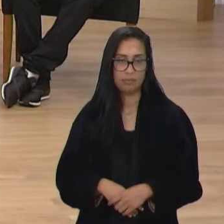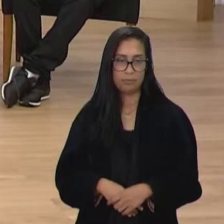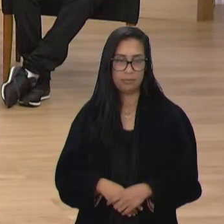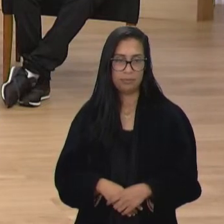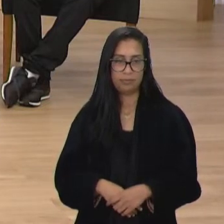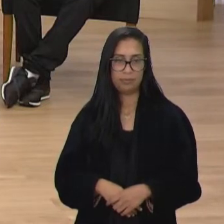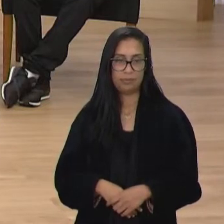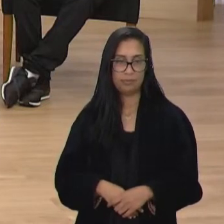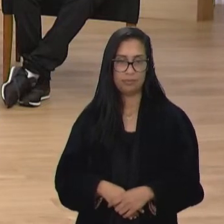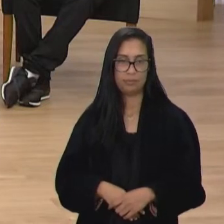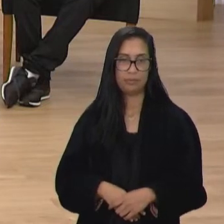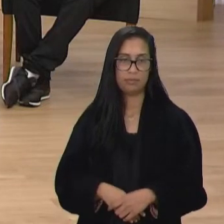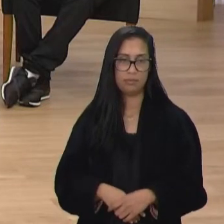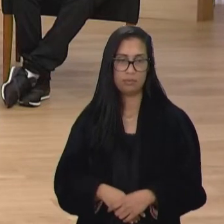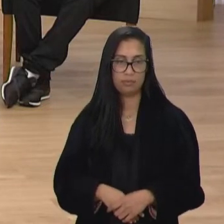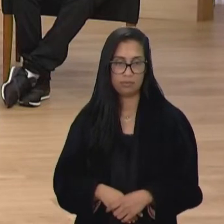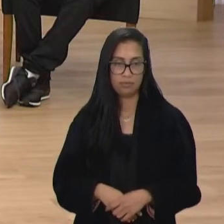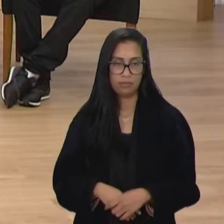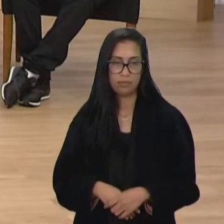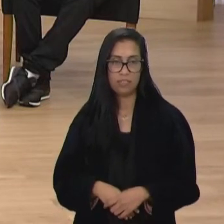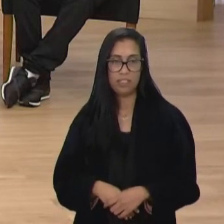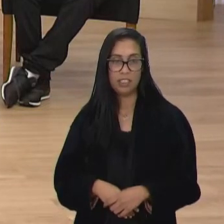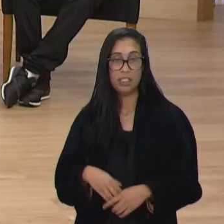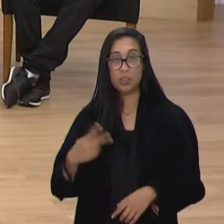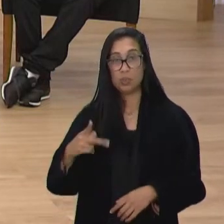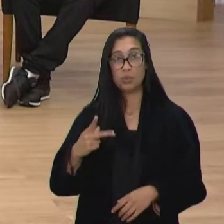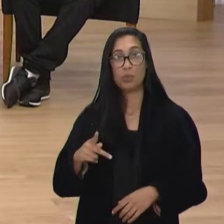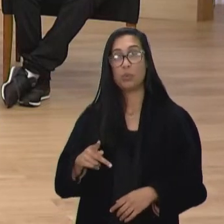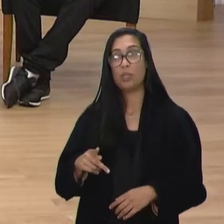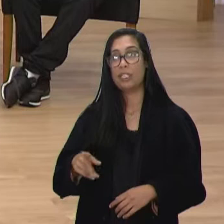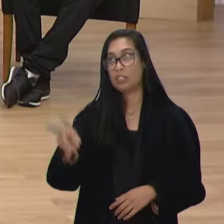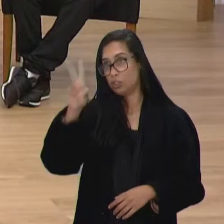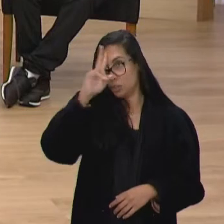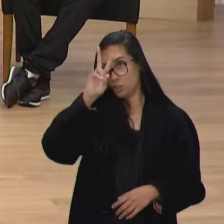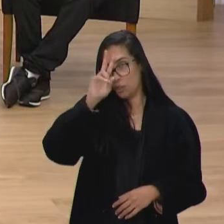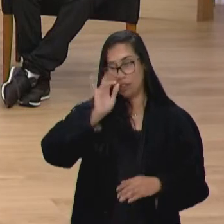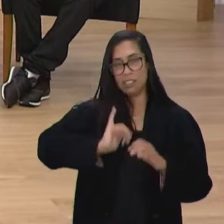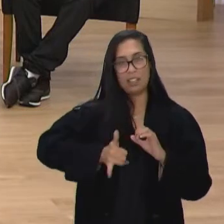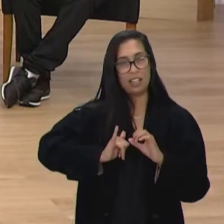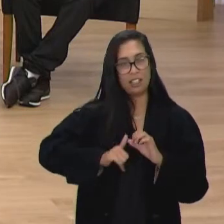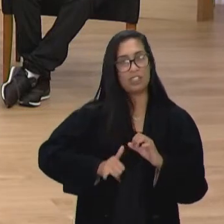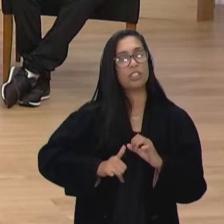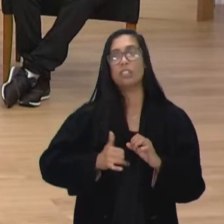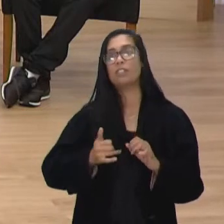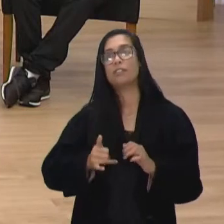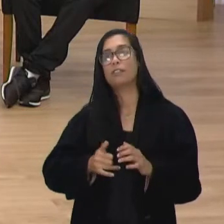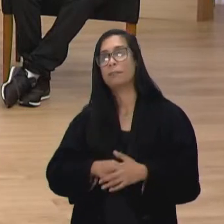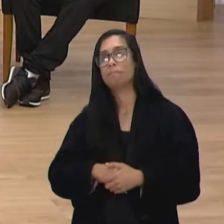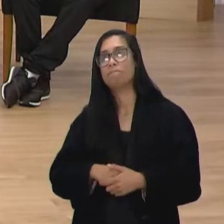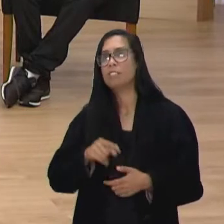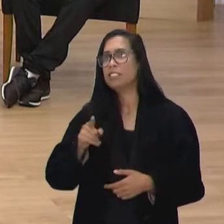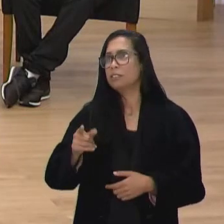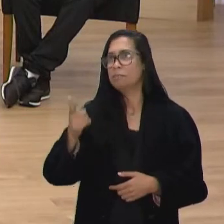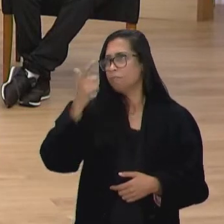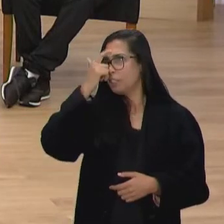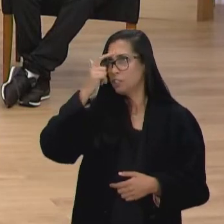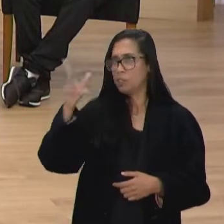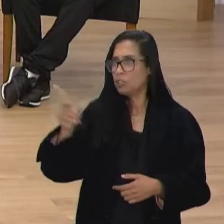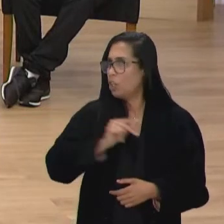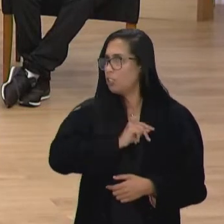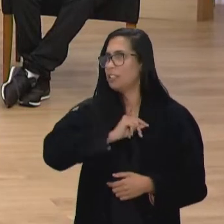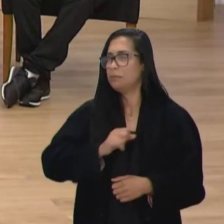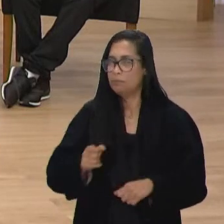bastante emocionante na história, ou foi um clima, que sei lá, alguma coisa que fez pá! A